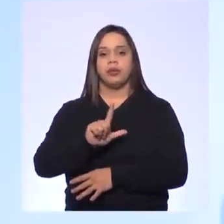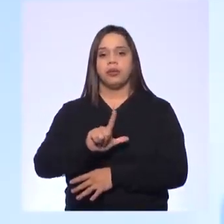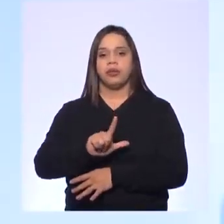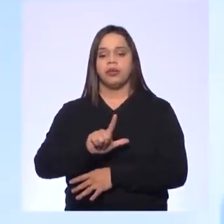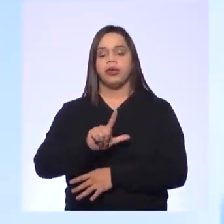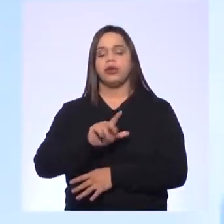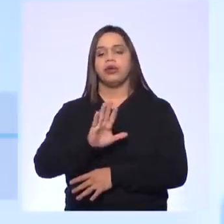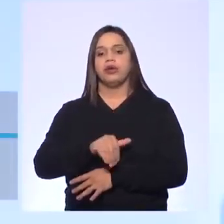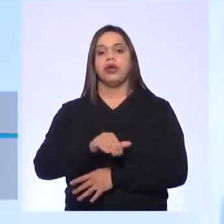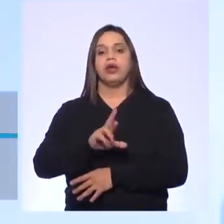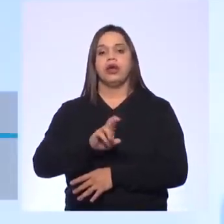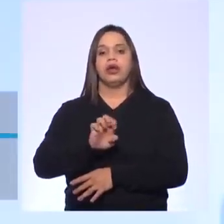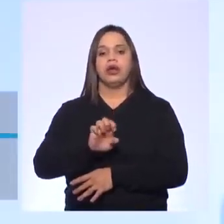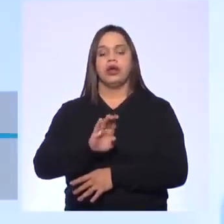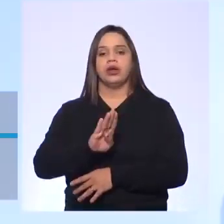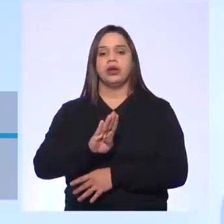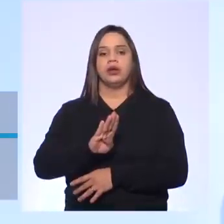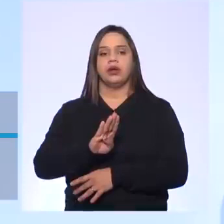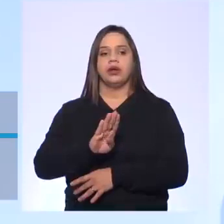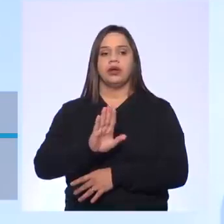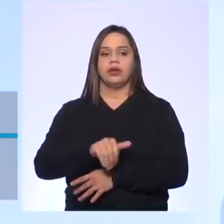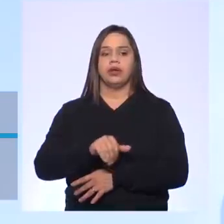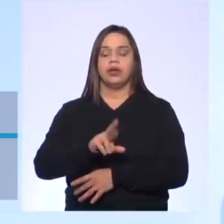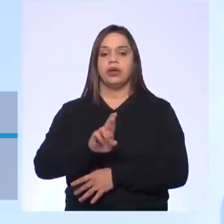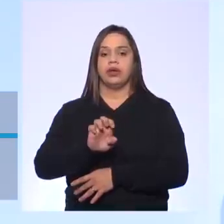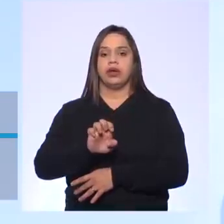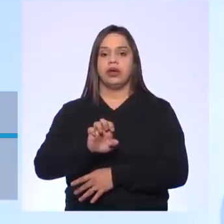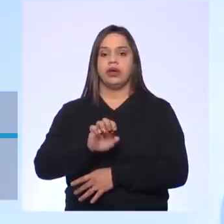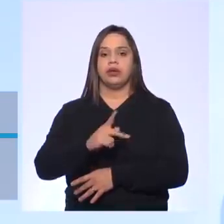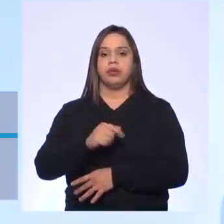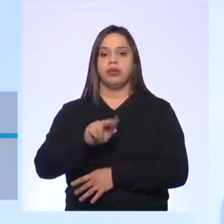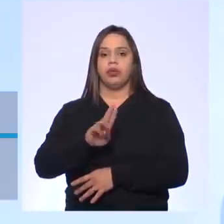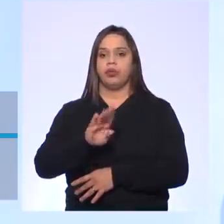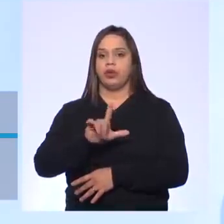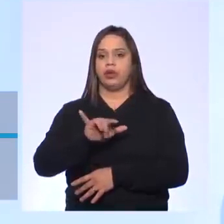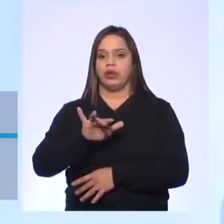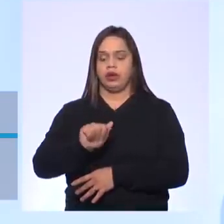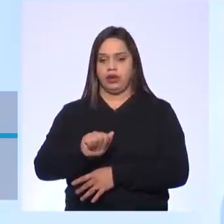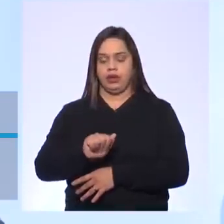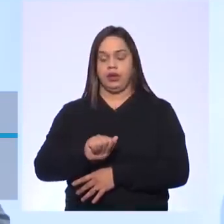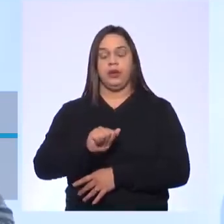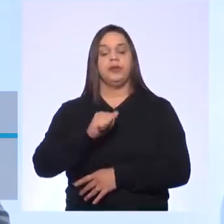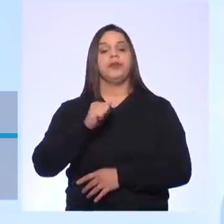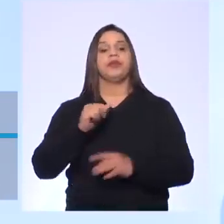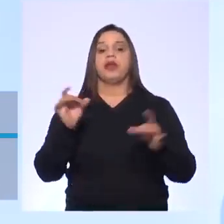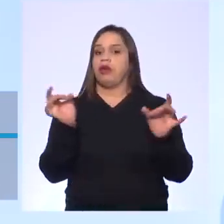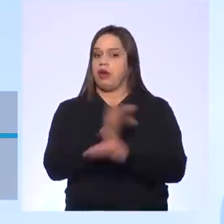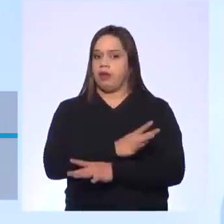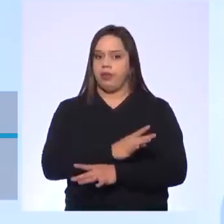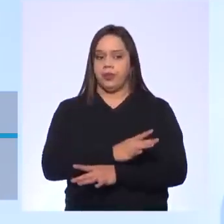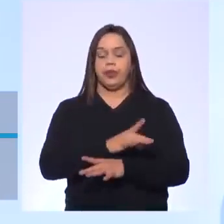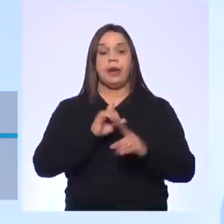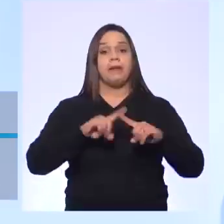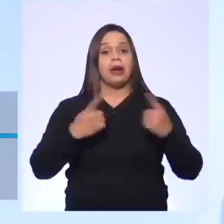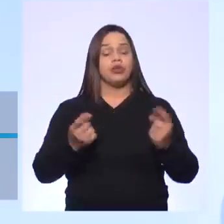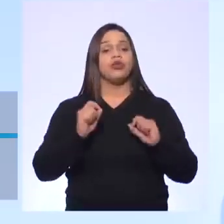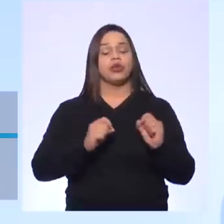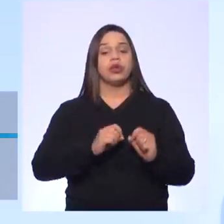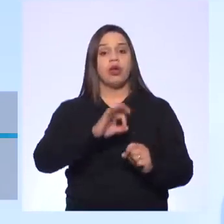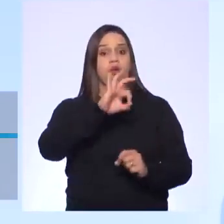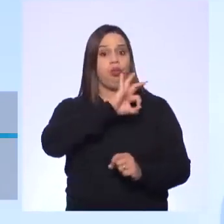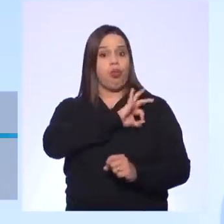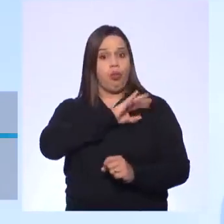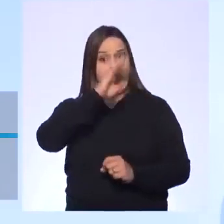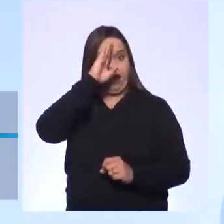República Romana, os exércitos eles eram muito famosos. Os comandantes de exércitos eram extremamente famosos. E